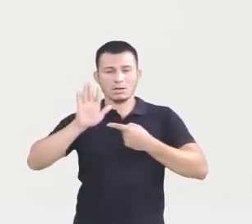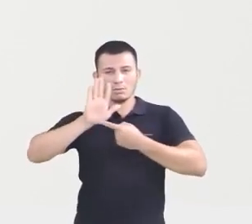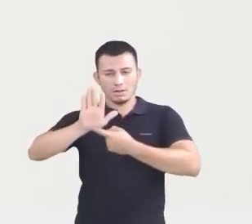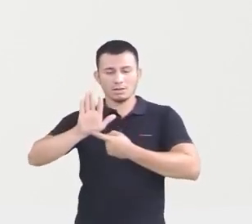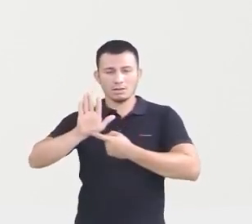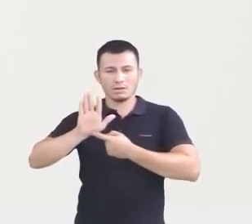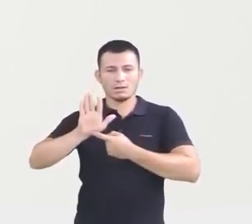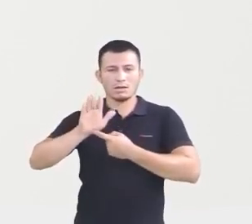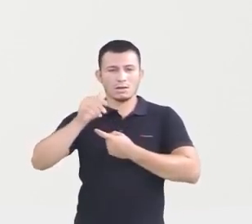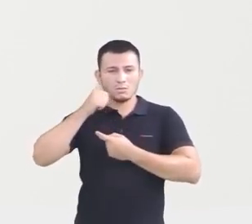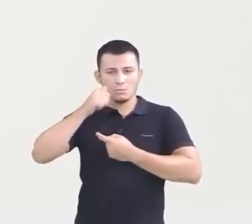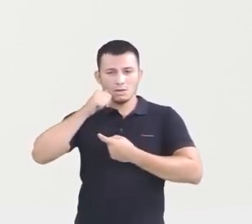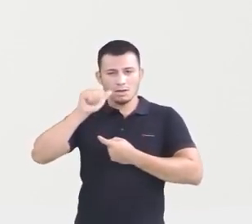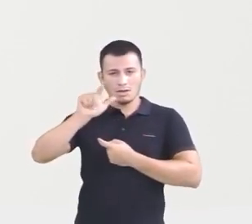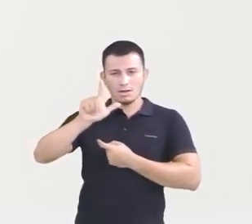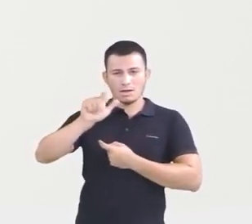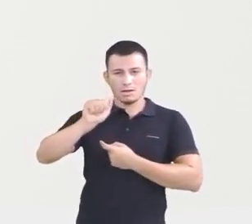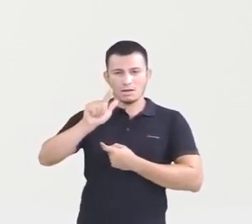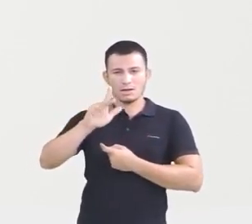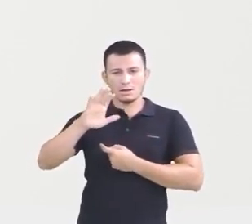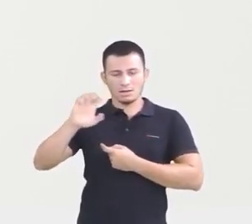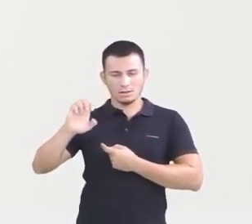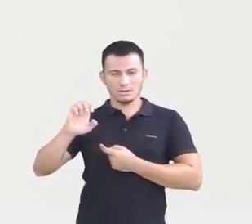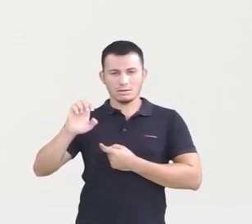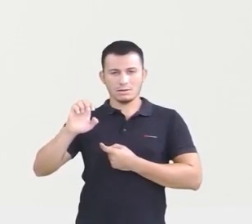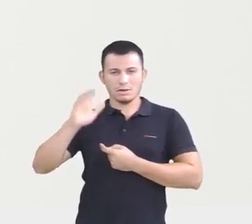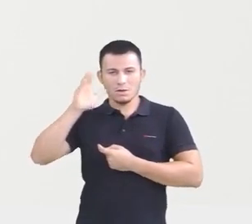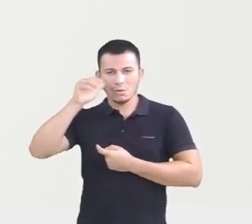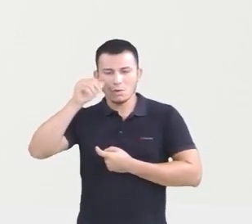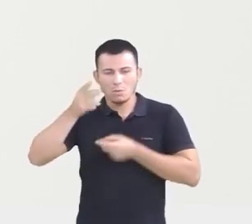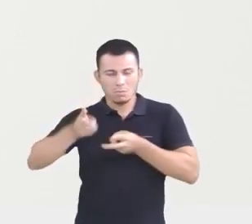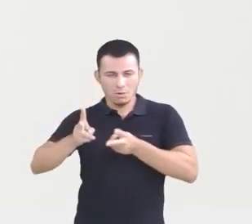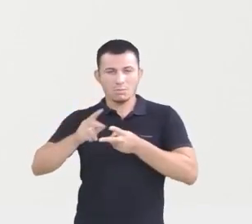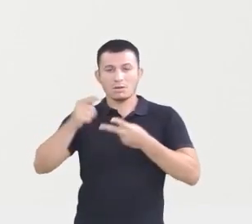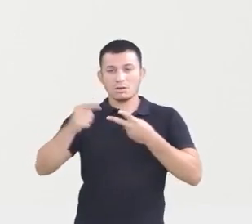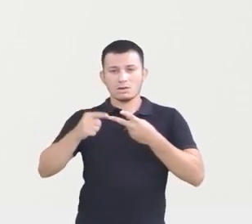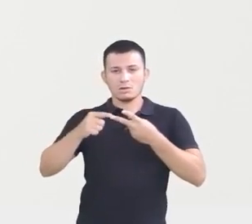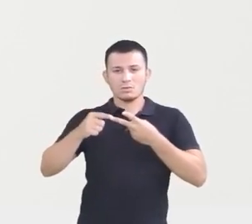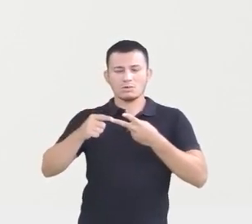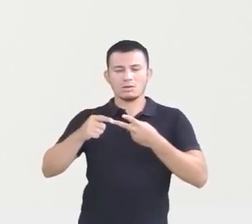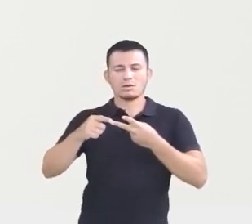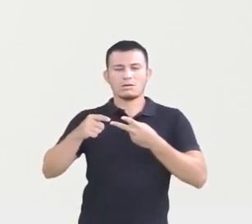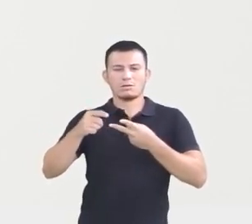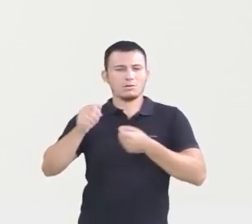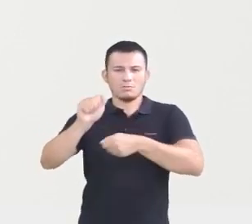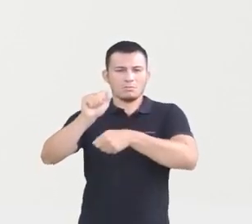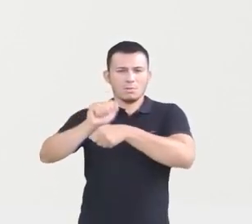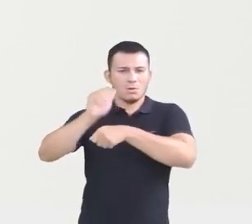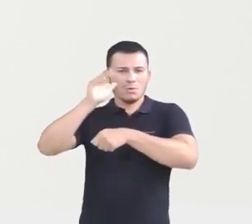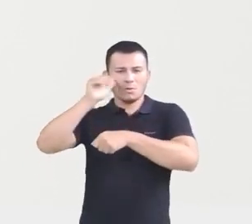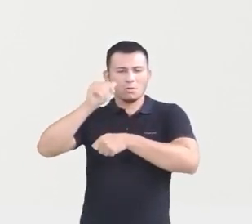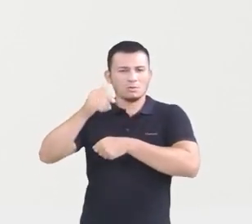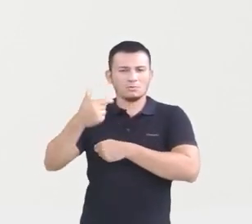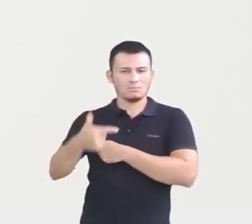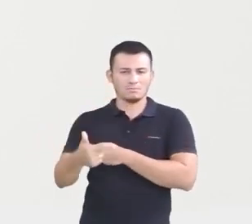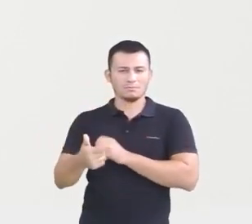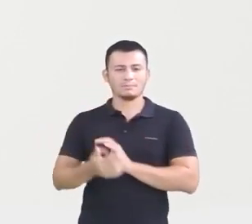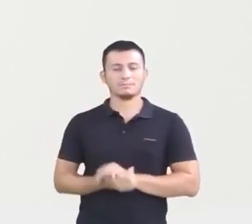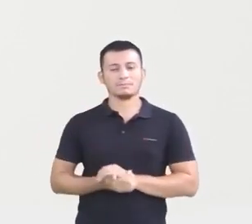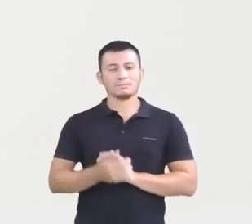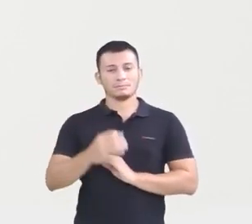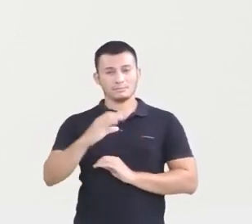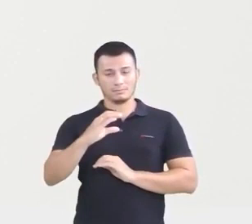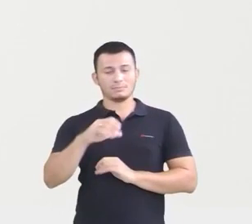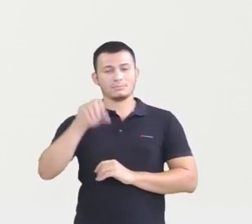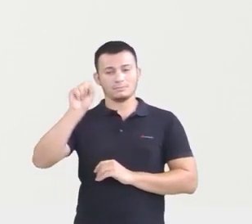deixou de ser curiosa e a segunda indica que ela continua curiosa. Na letra C, sim, a